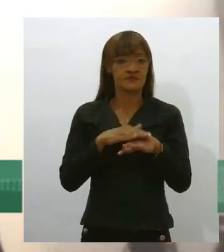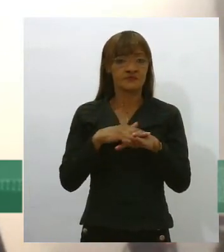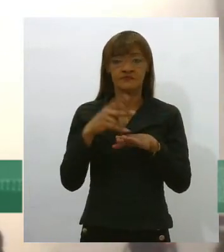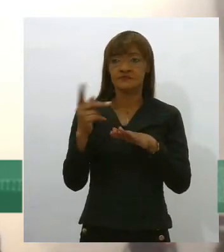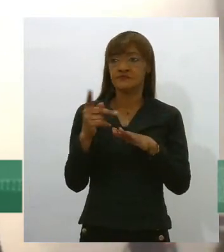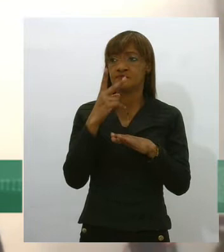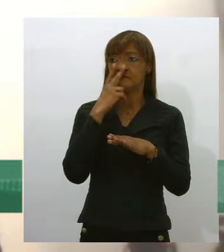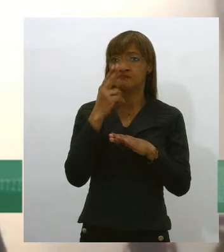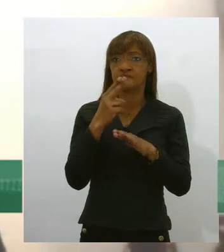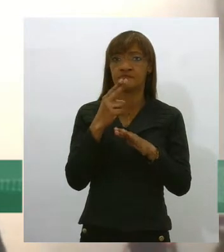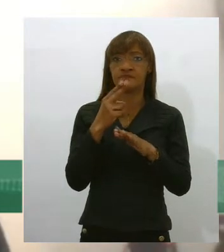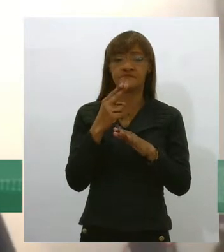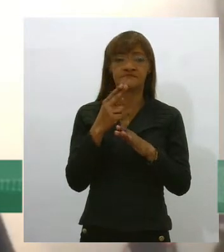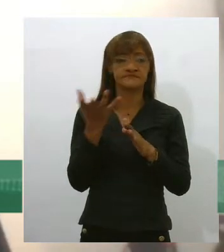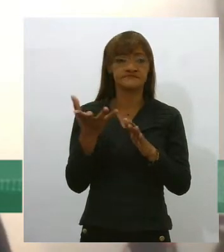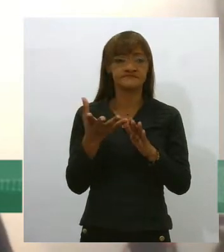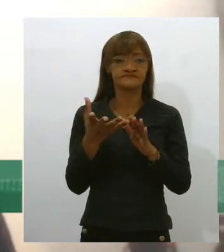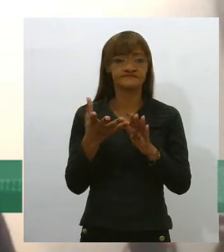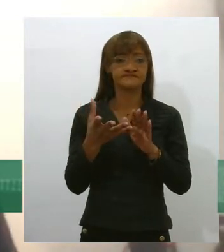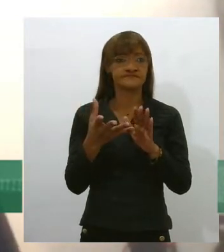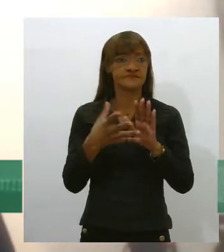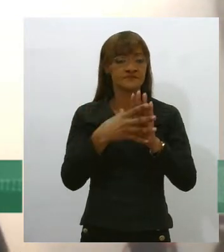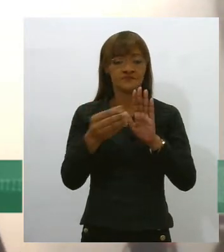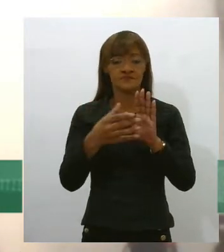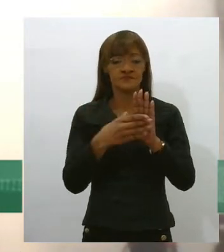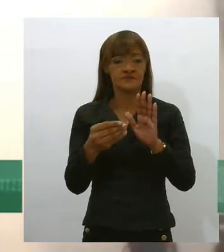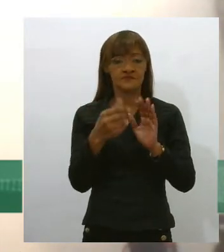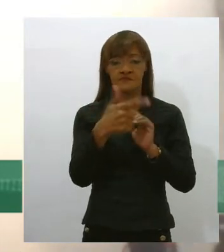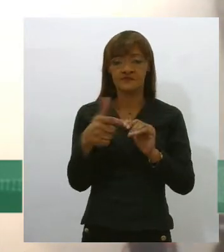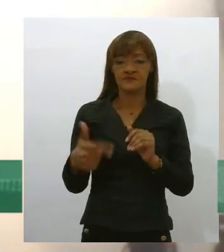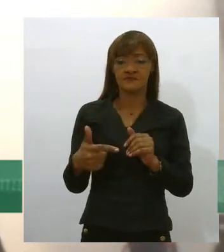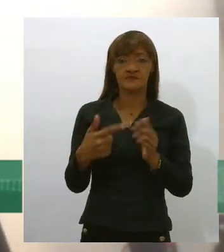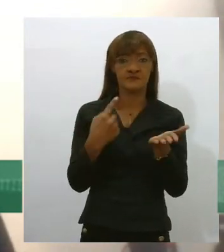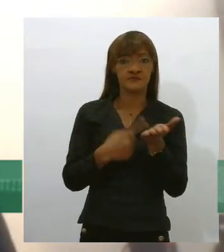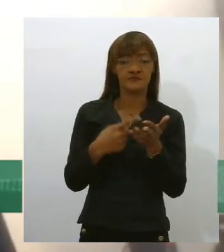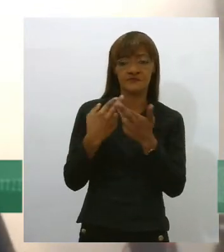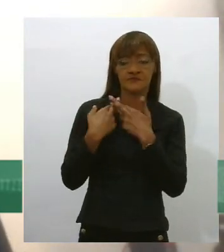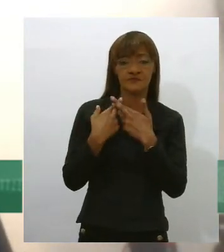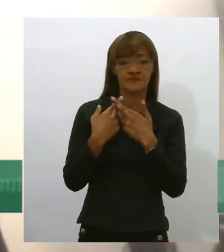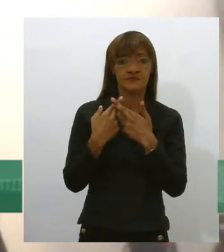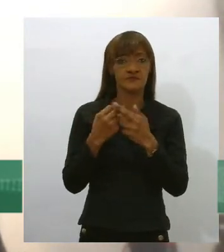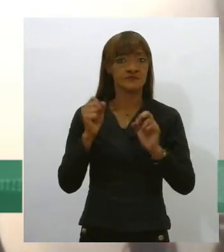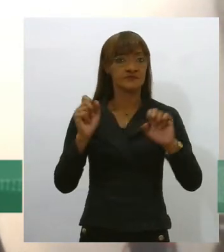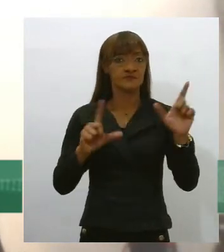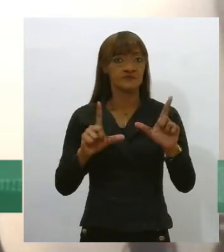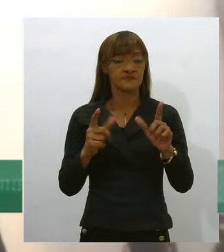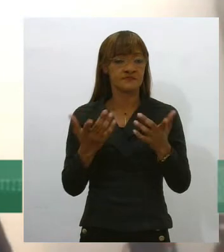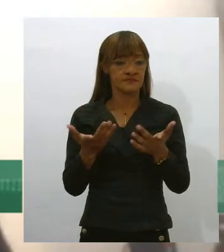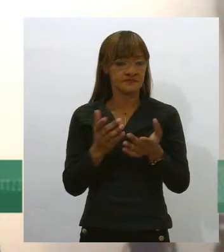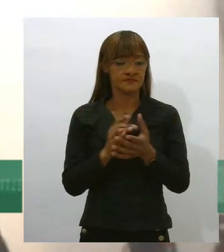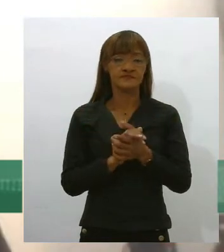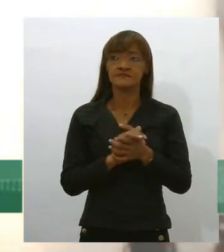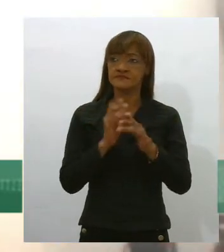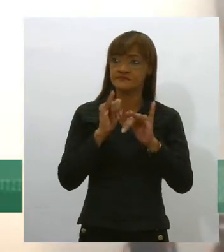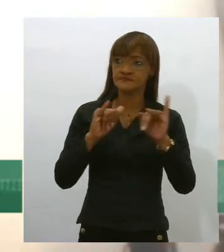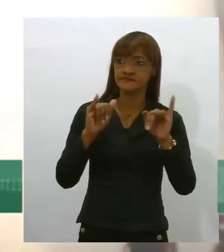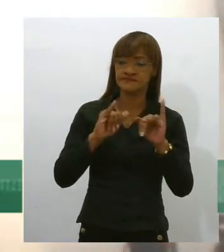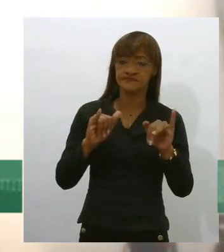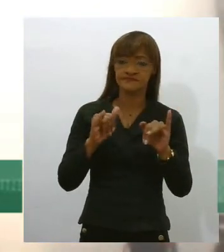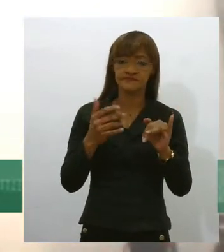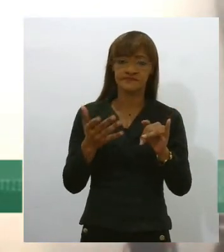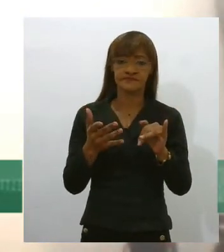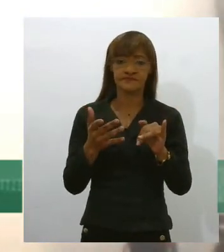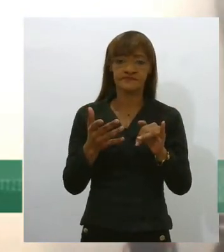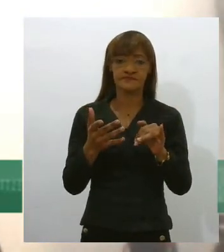negócio sem compromisso algum com aquela localidade onde aquela televisão é transmitida bom então esse são presépio dois